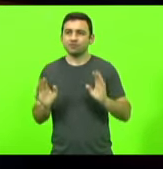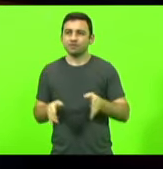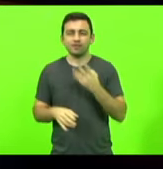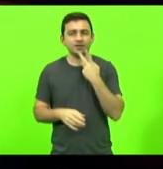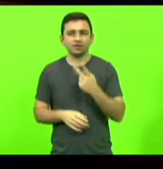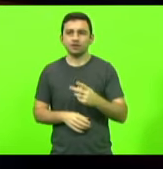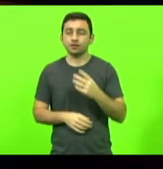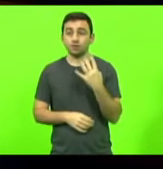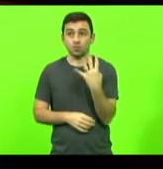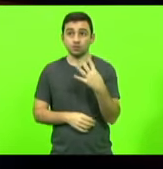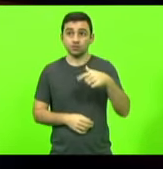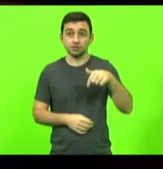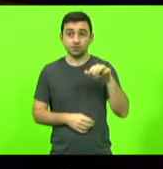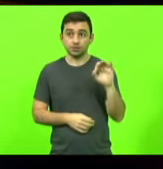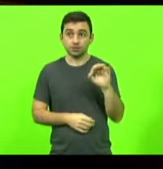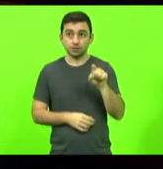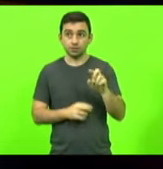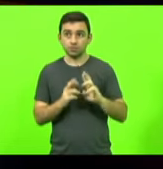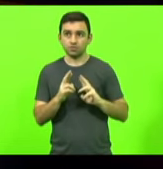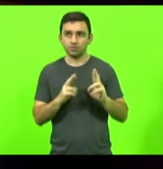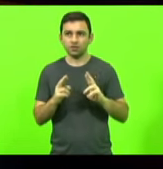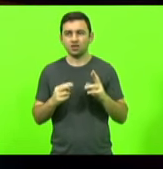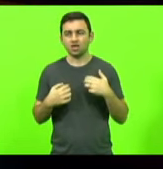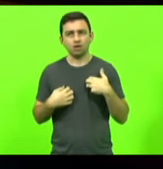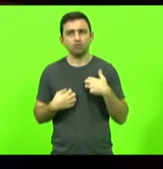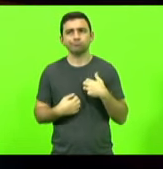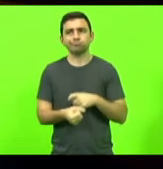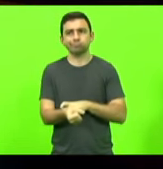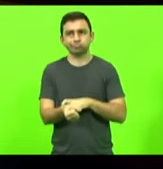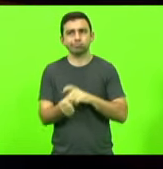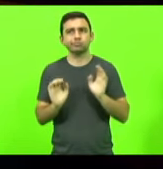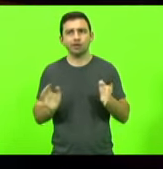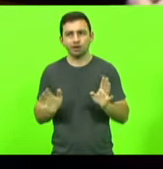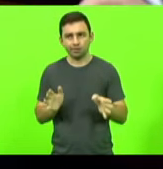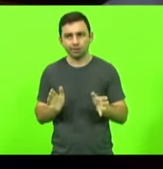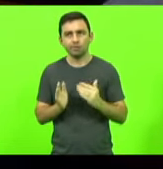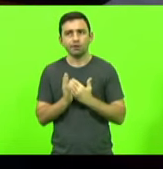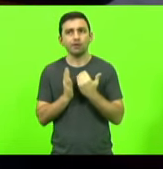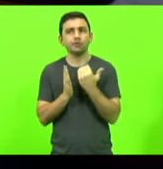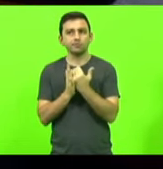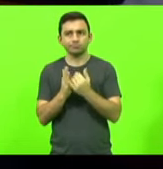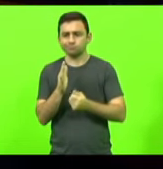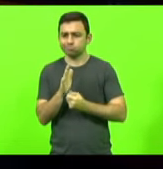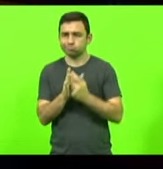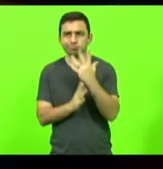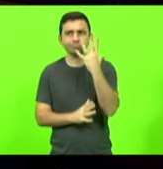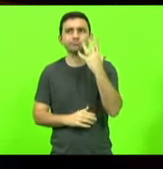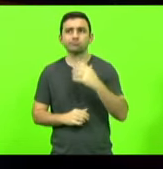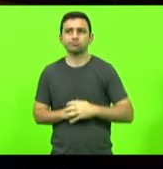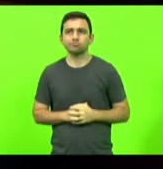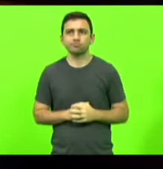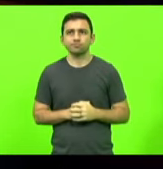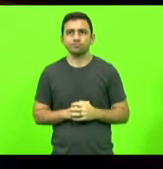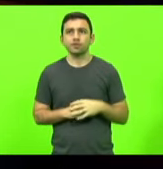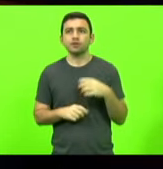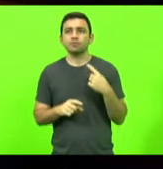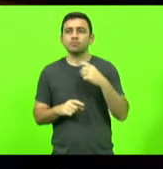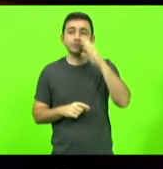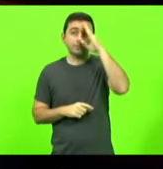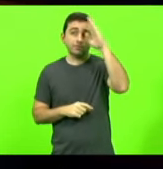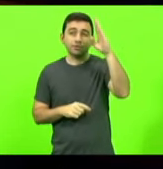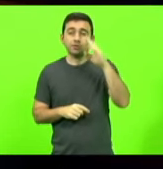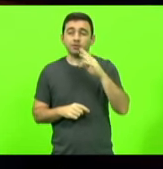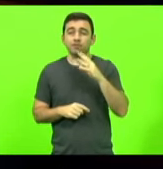470 específico, já me tirou do sério diversas vezes. Né, diversas vezes, principalmente quando se